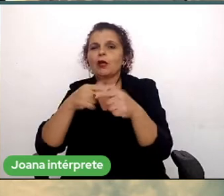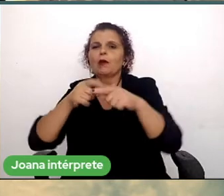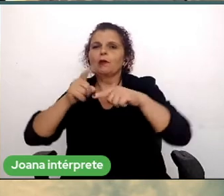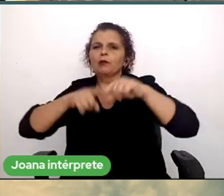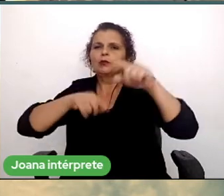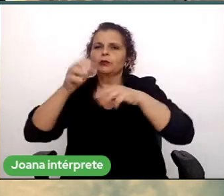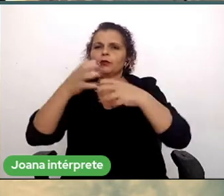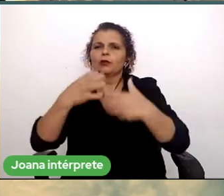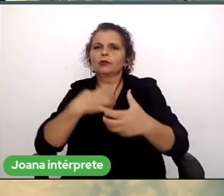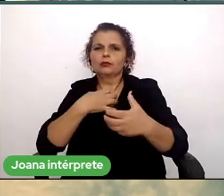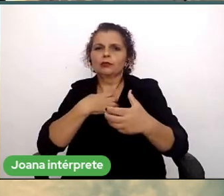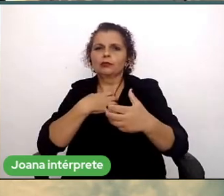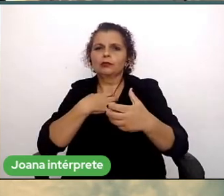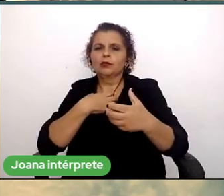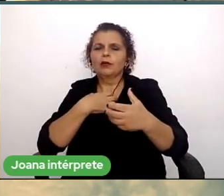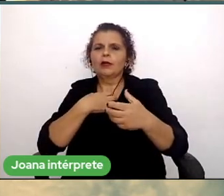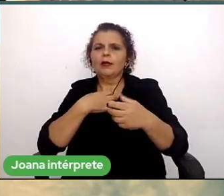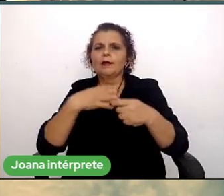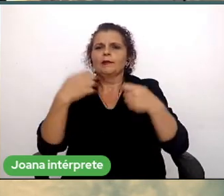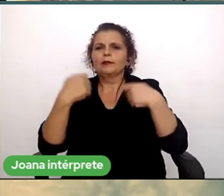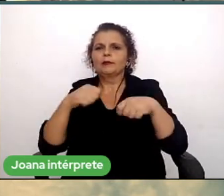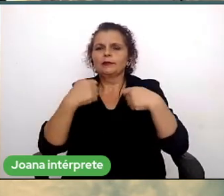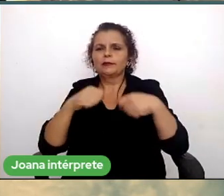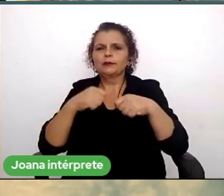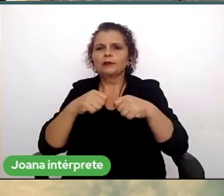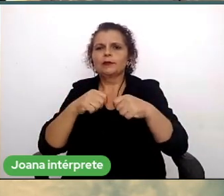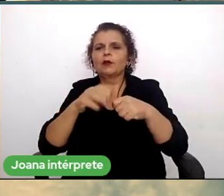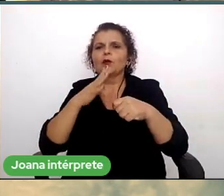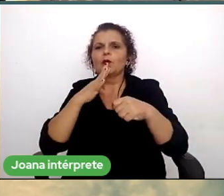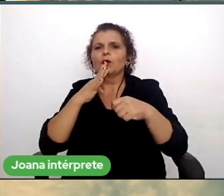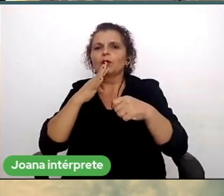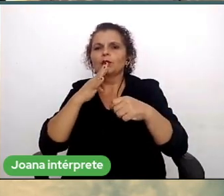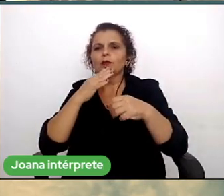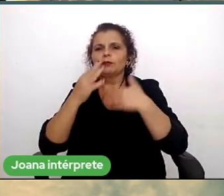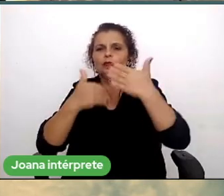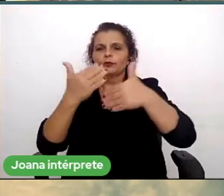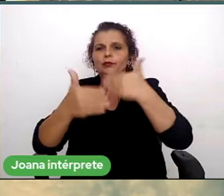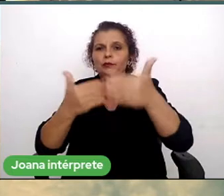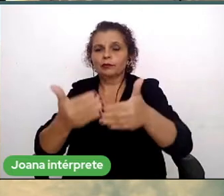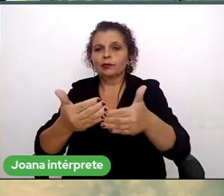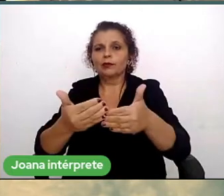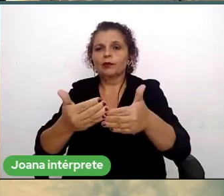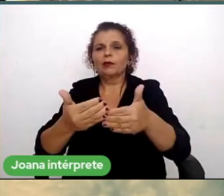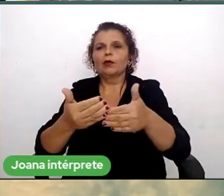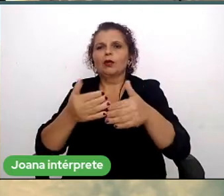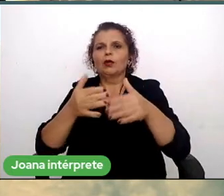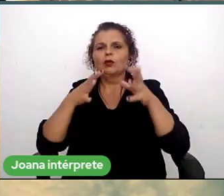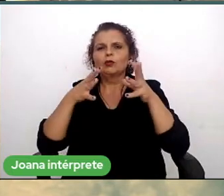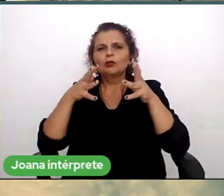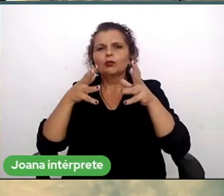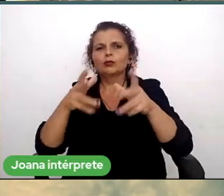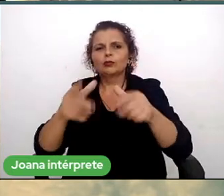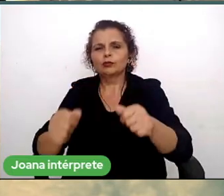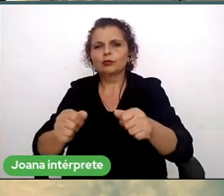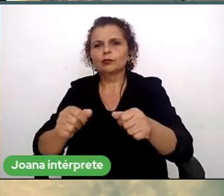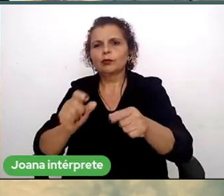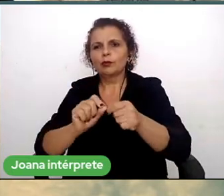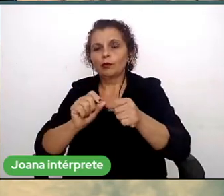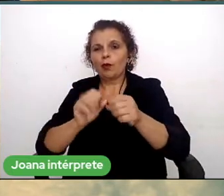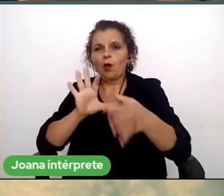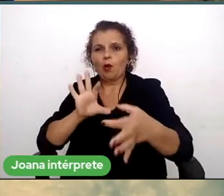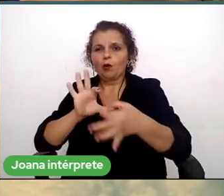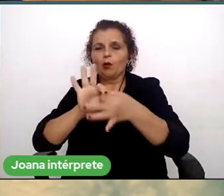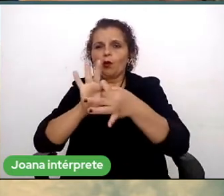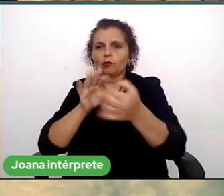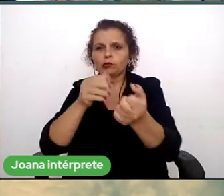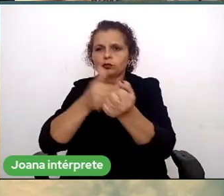e a gente precisa passar esse conhecimento pra frente todo todo todo o código que a gente faz